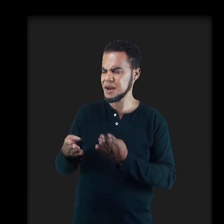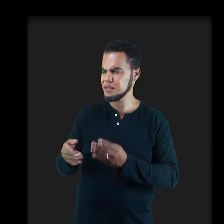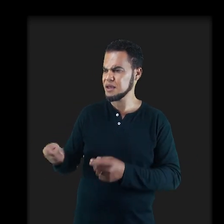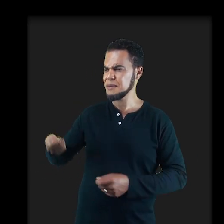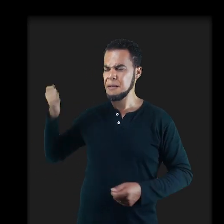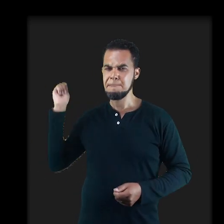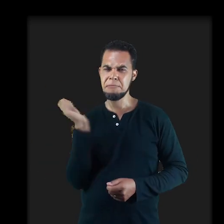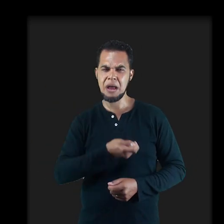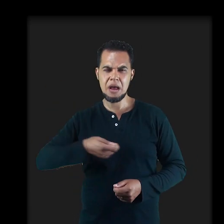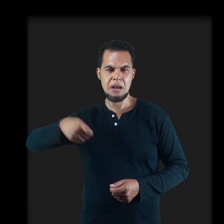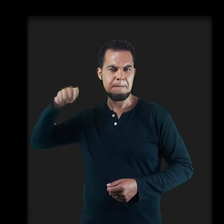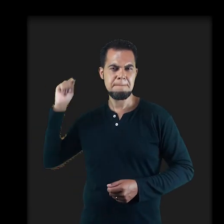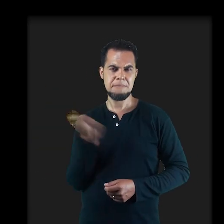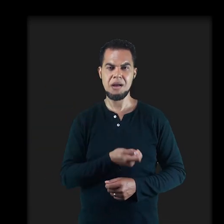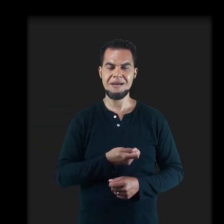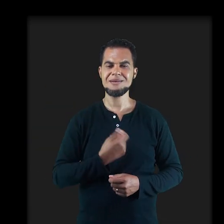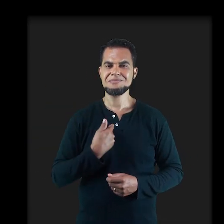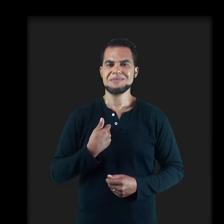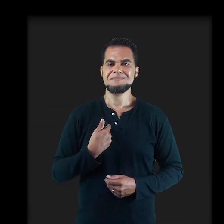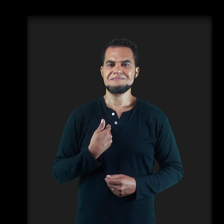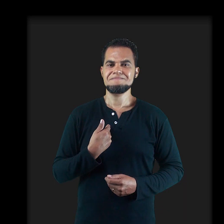corda, né? Com a corda.